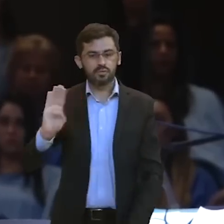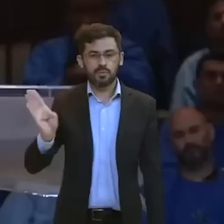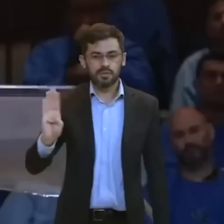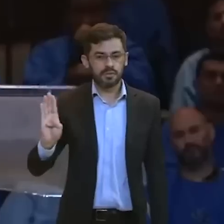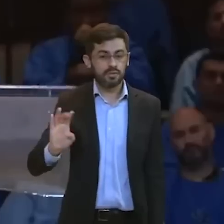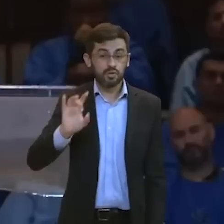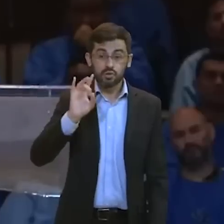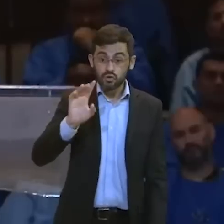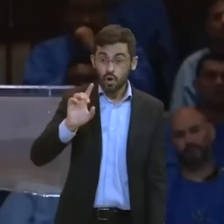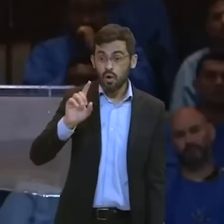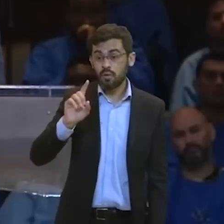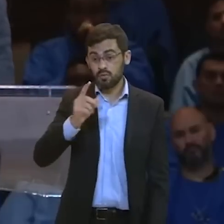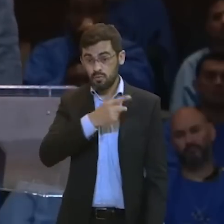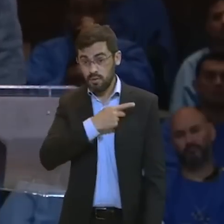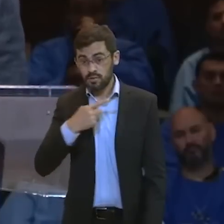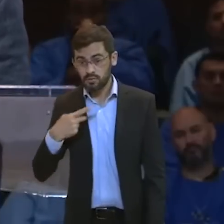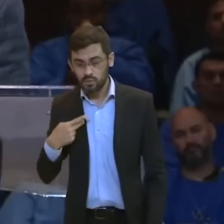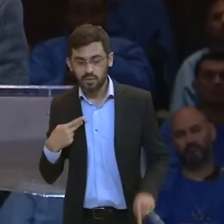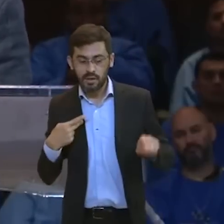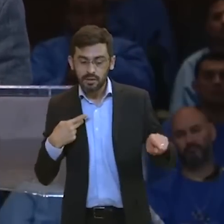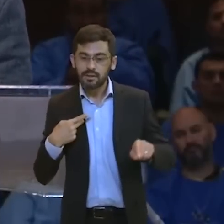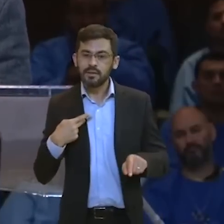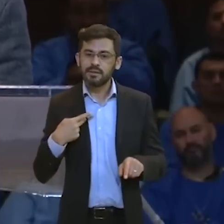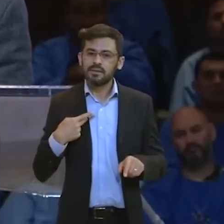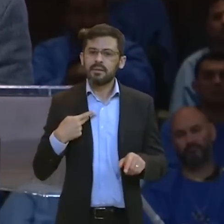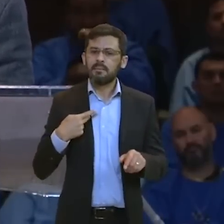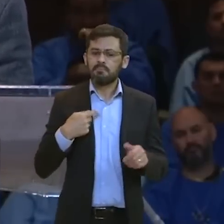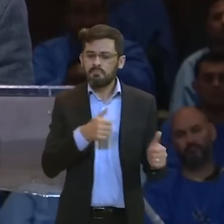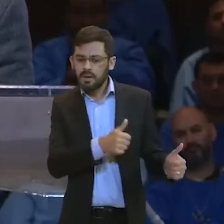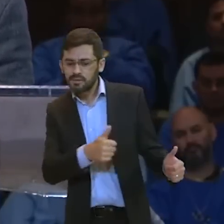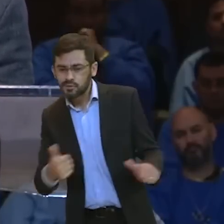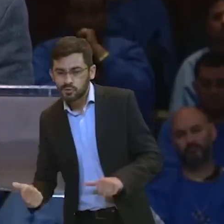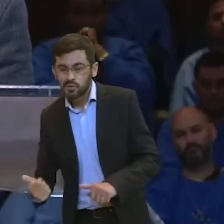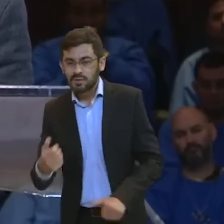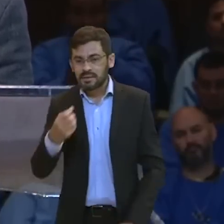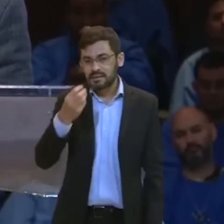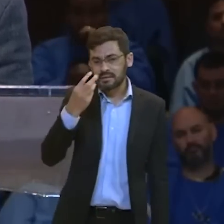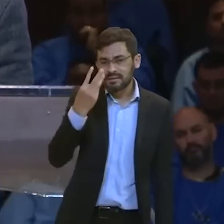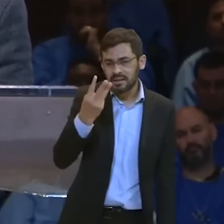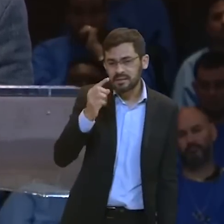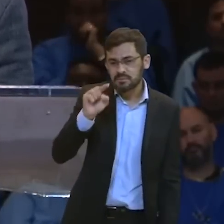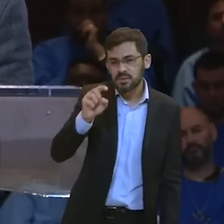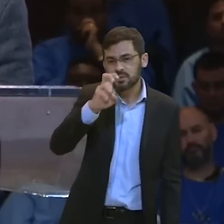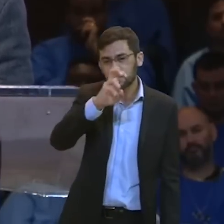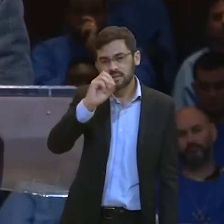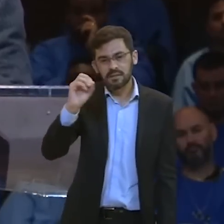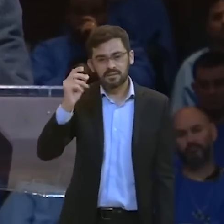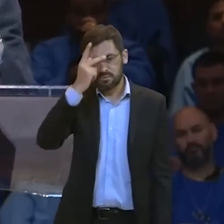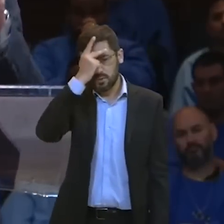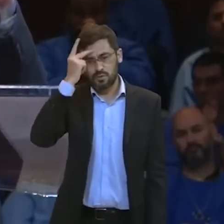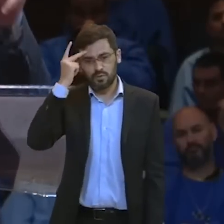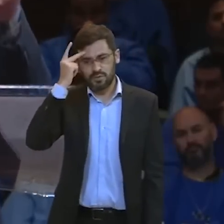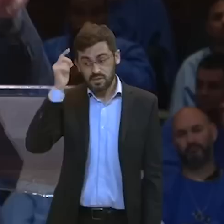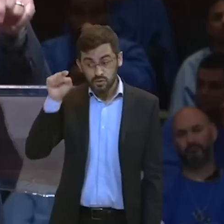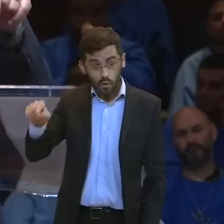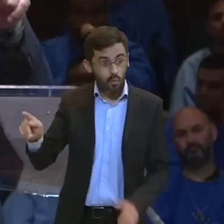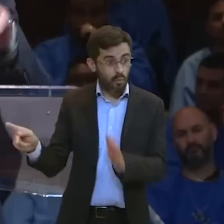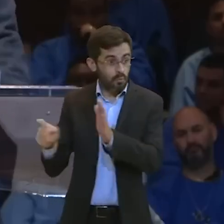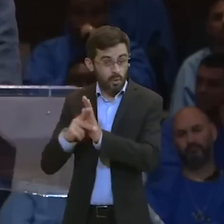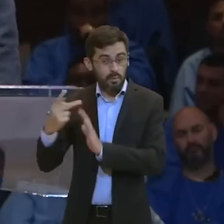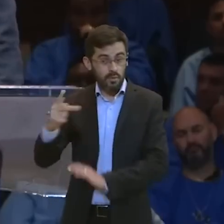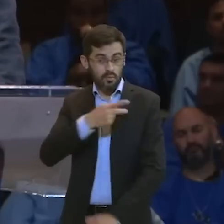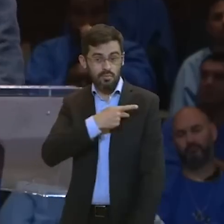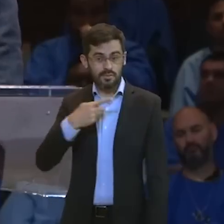Só ele, durante o seu ministério, batizou 3.500 pessoas. Não a igreja, só